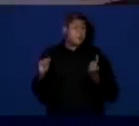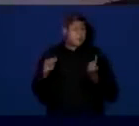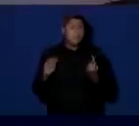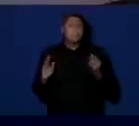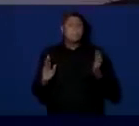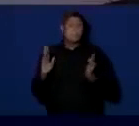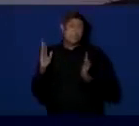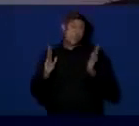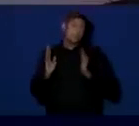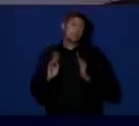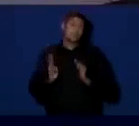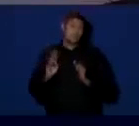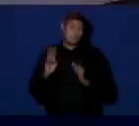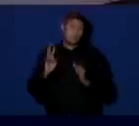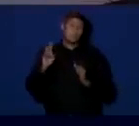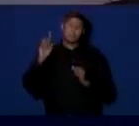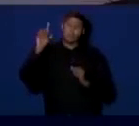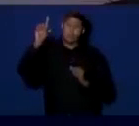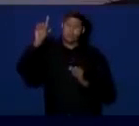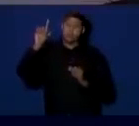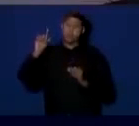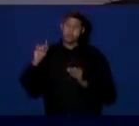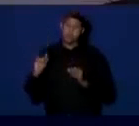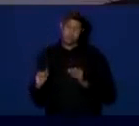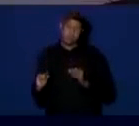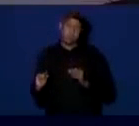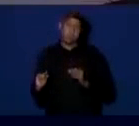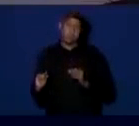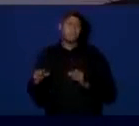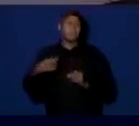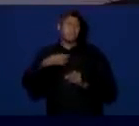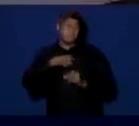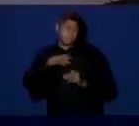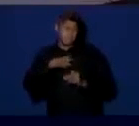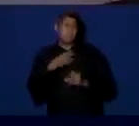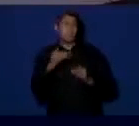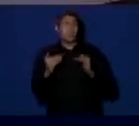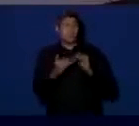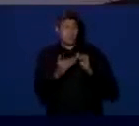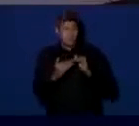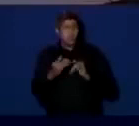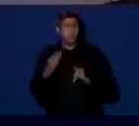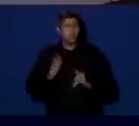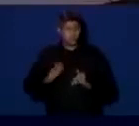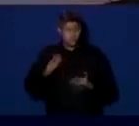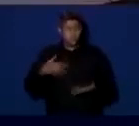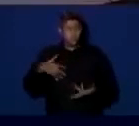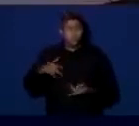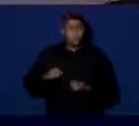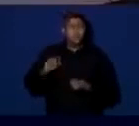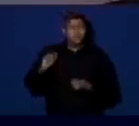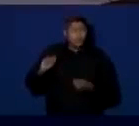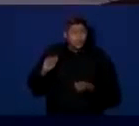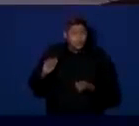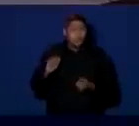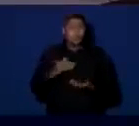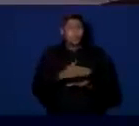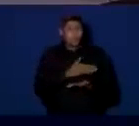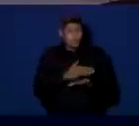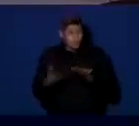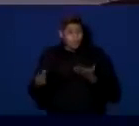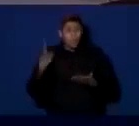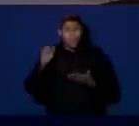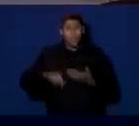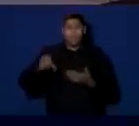longo prazo é sempre deflacionista, ok? E nesse sentido, eu concordo com o mercado. A gente vive num mundo que, em princípio,